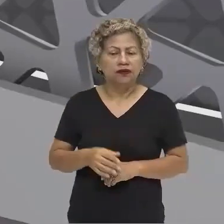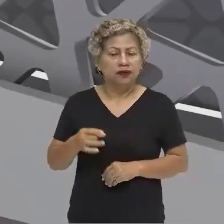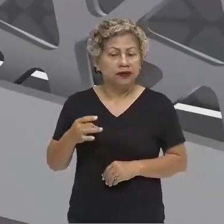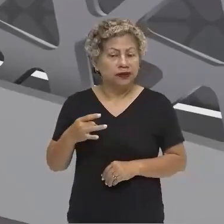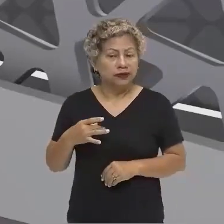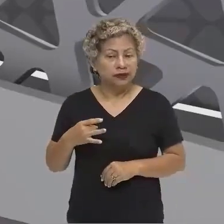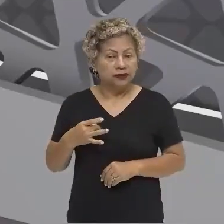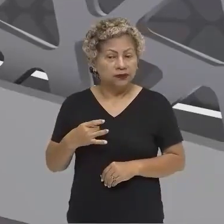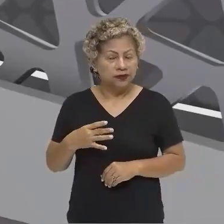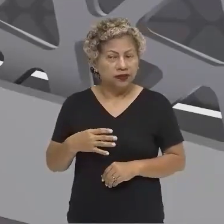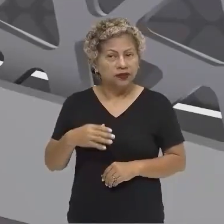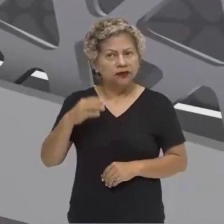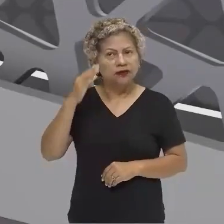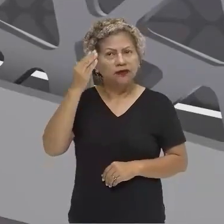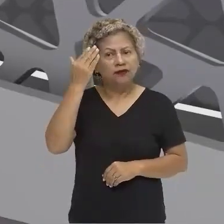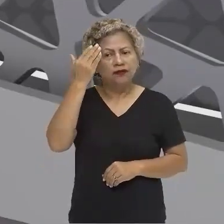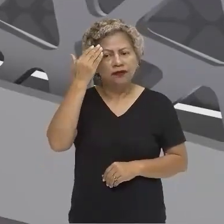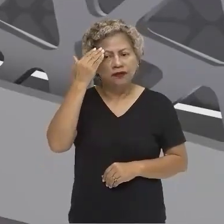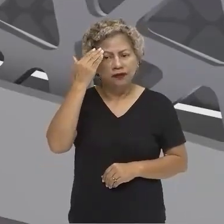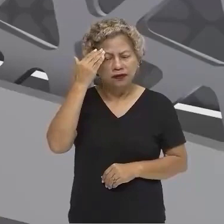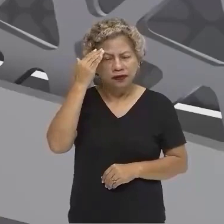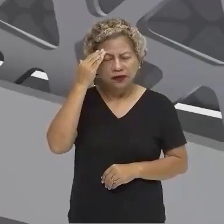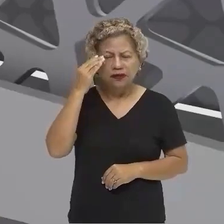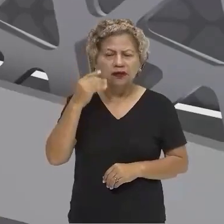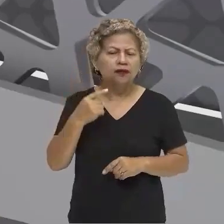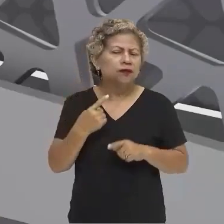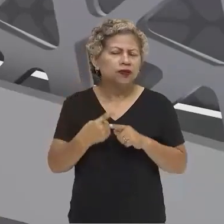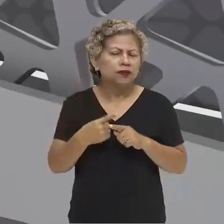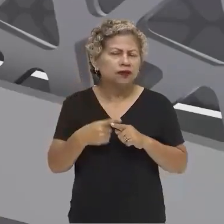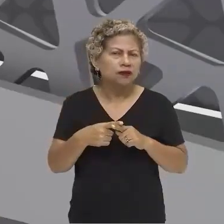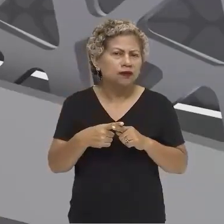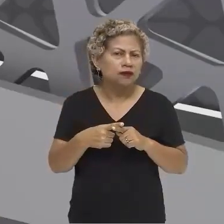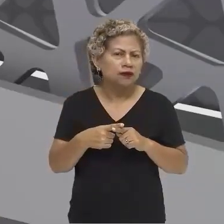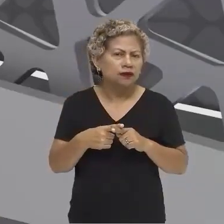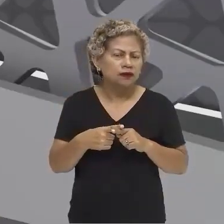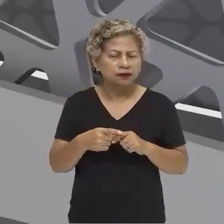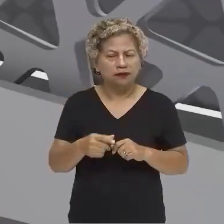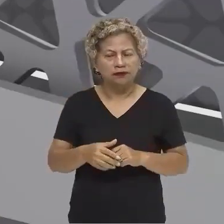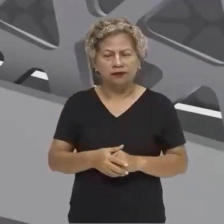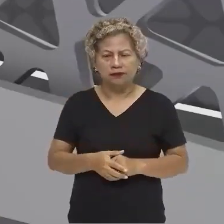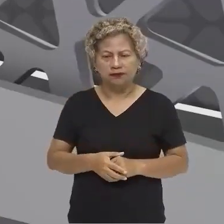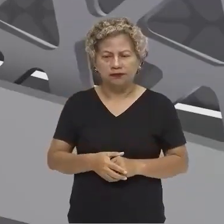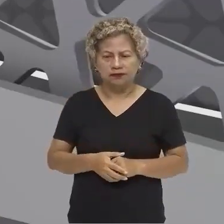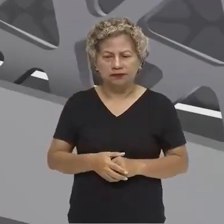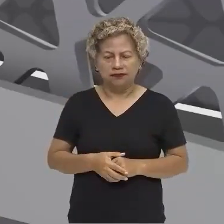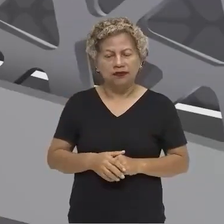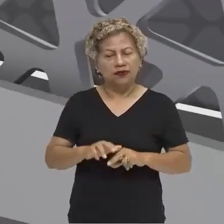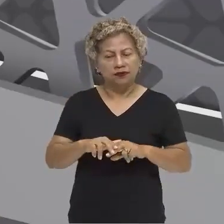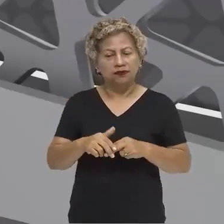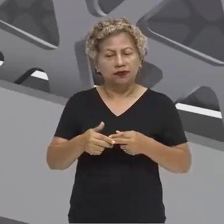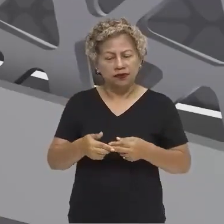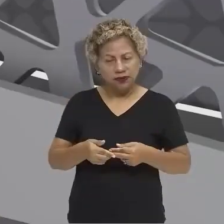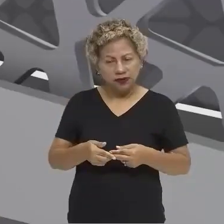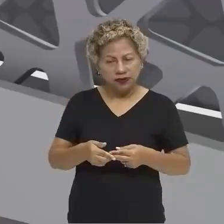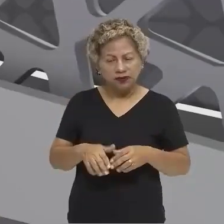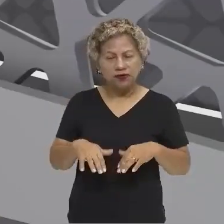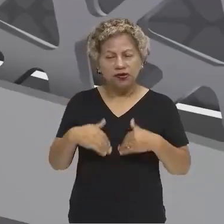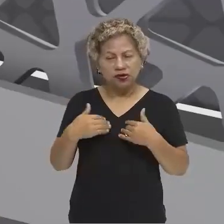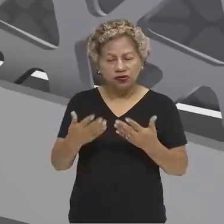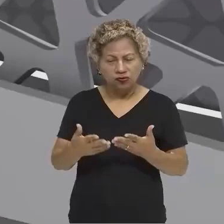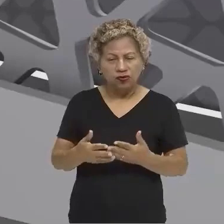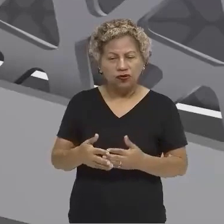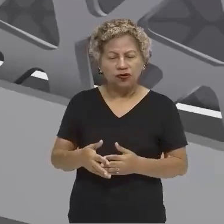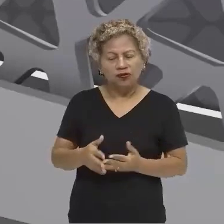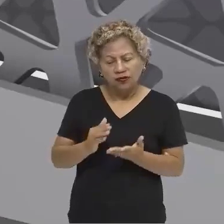ser começado a ser entendido. Eu tenho medo por causa disso. Isso é que está me freando. Então, quando eu começo a descobrir,